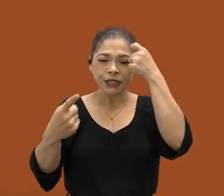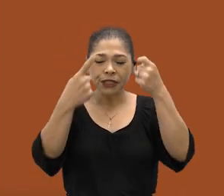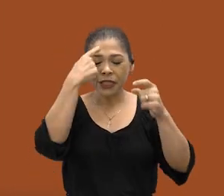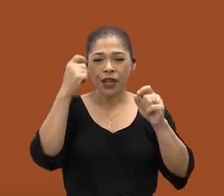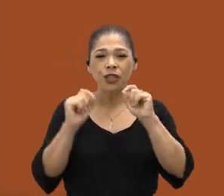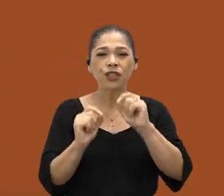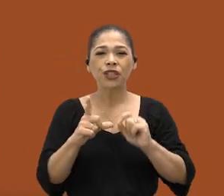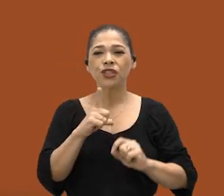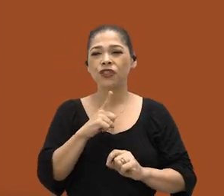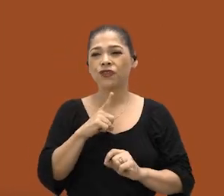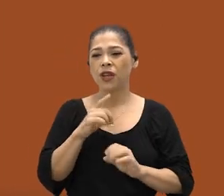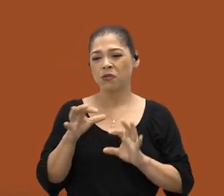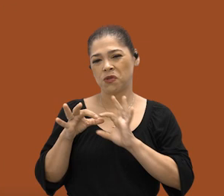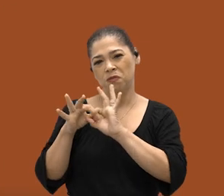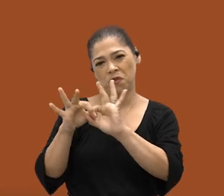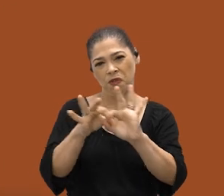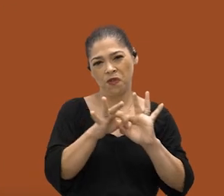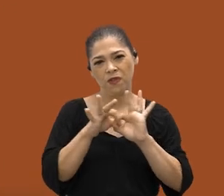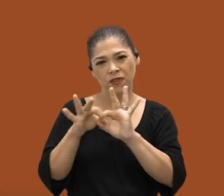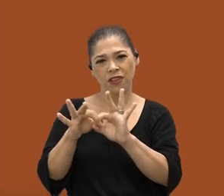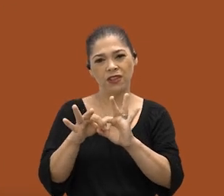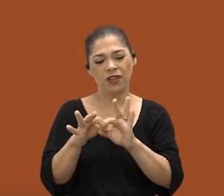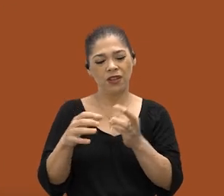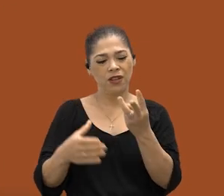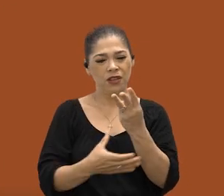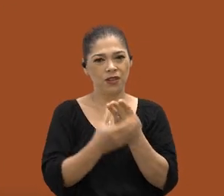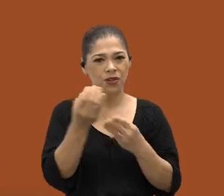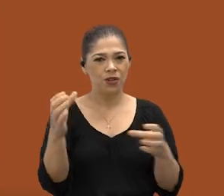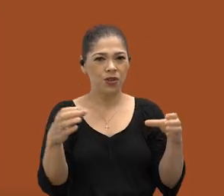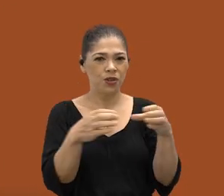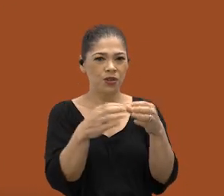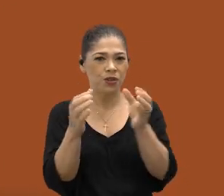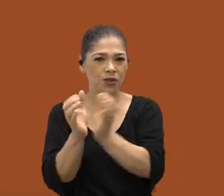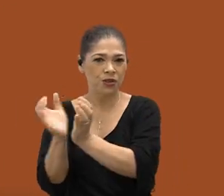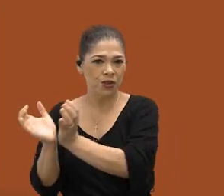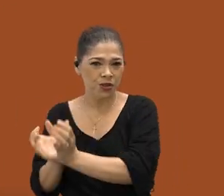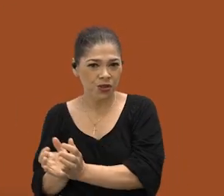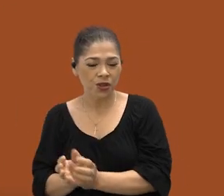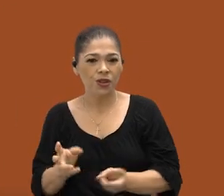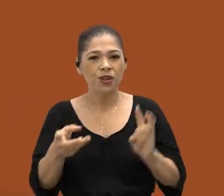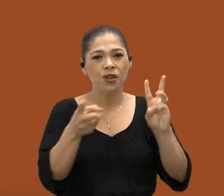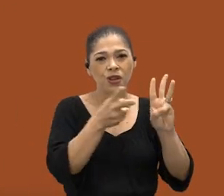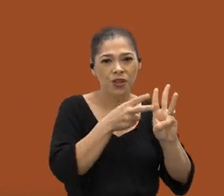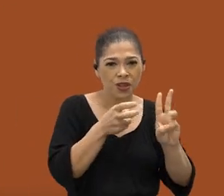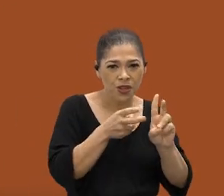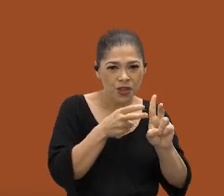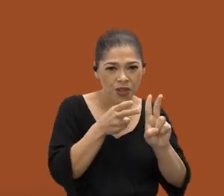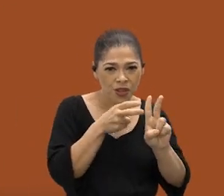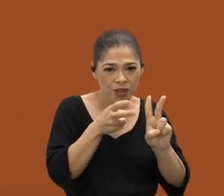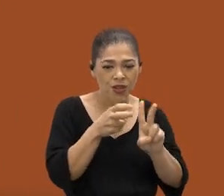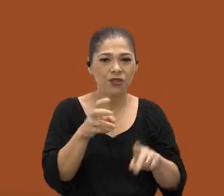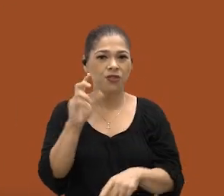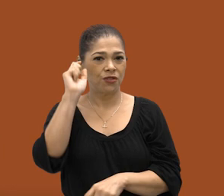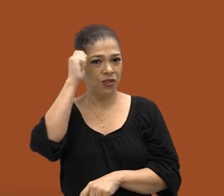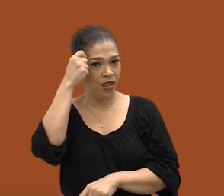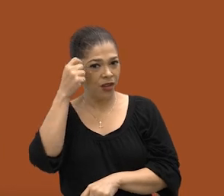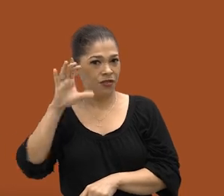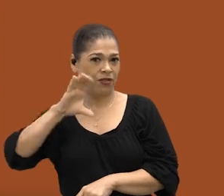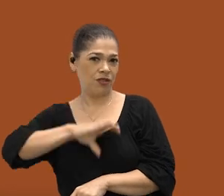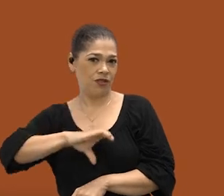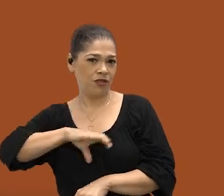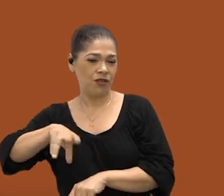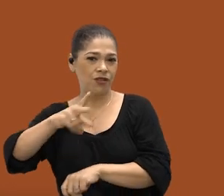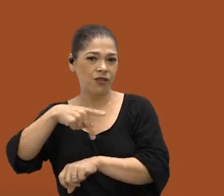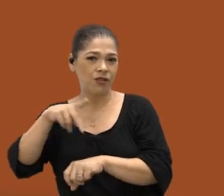de que tivemos uma convivência harmônica entre os seus grupos raciais formadores índios negros e portugueses